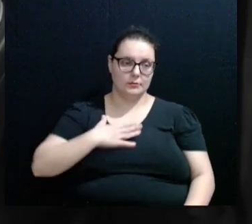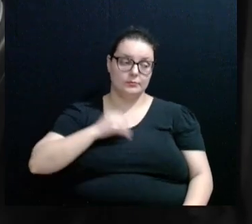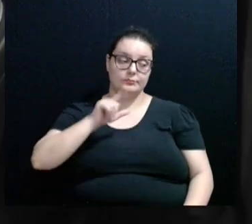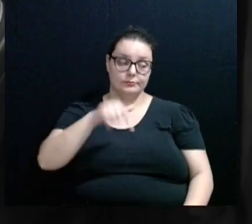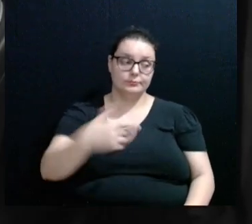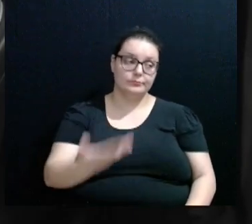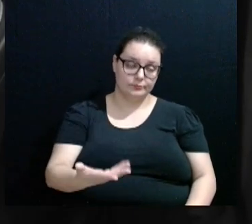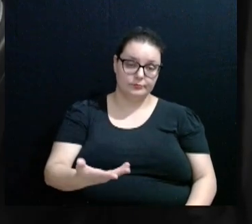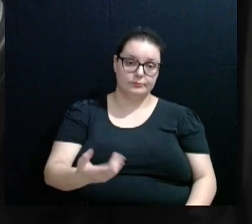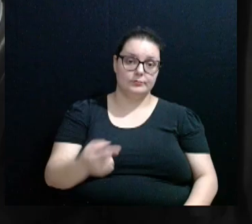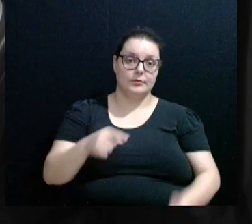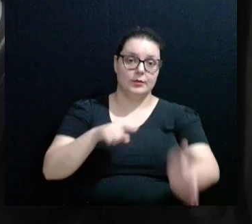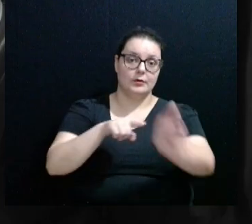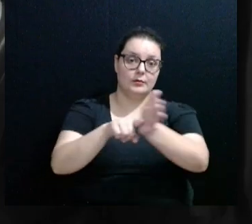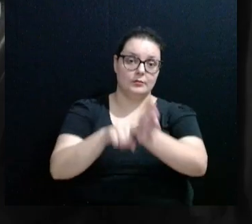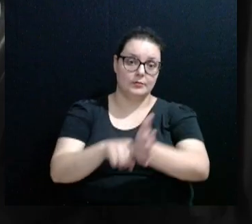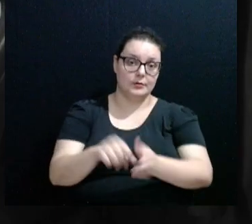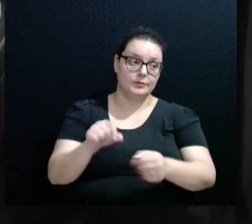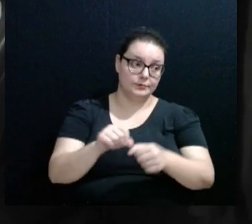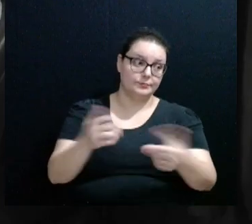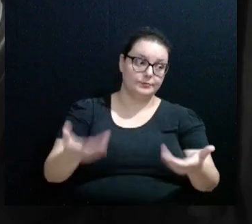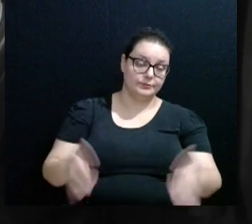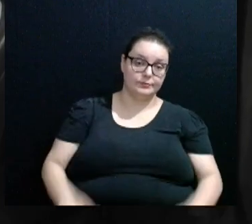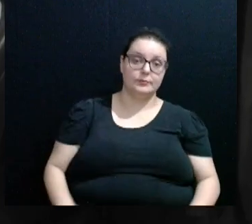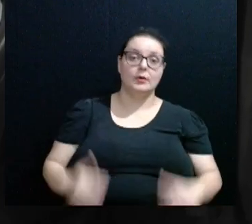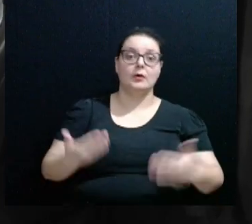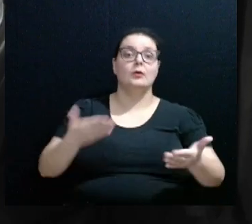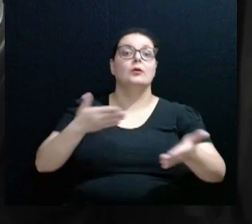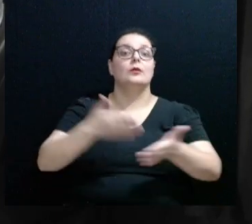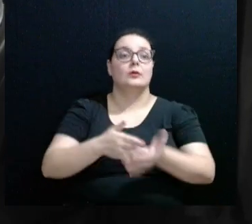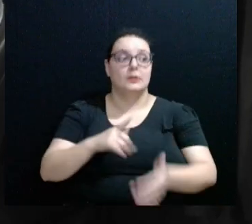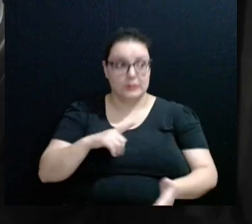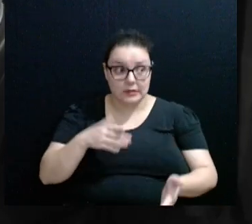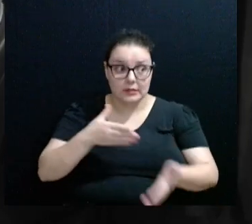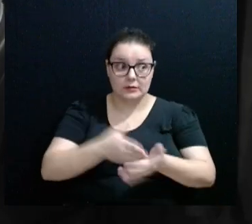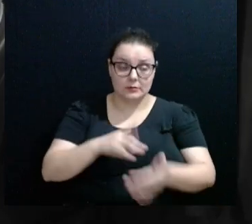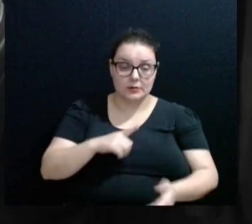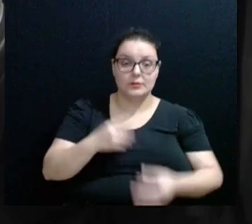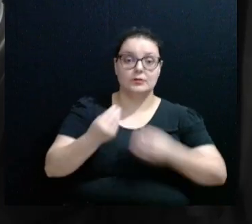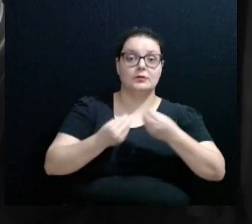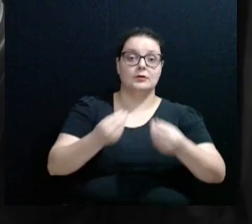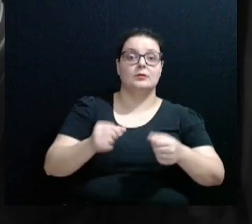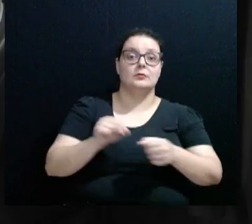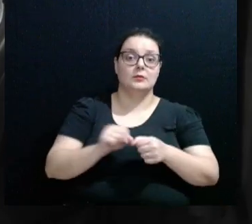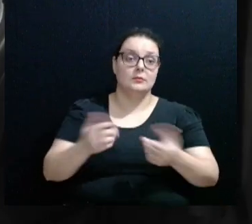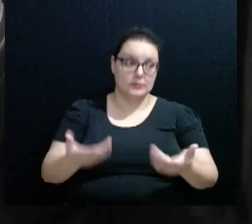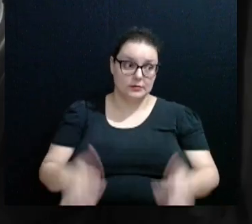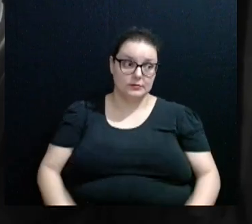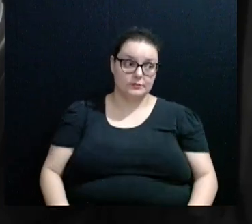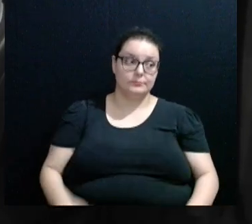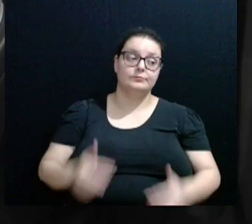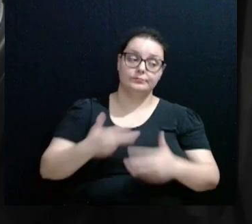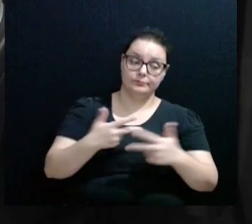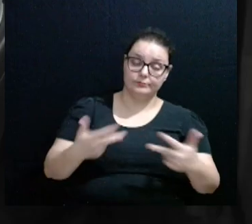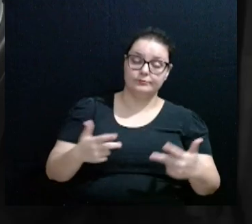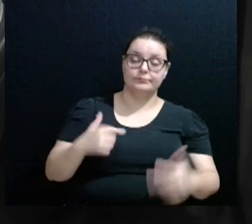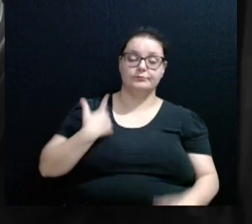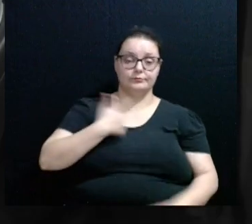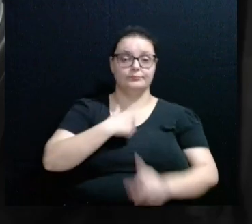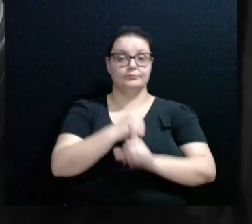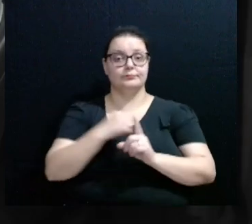de perguntas que ele fez. Quer dizer, qual é o limite, né? Exatamente. Tem limite? Como que a gente deve fazer? São coisas que nossa sociedade